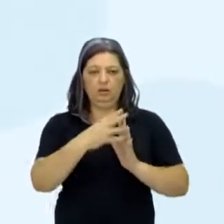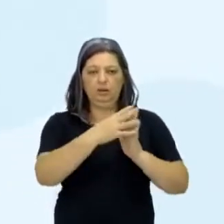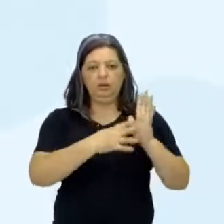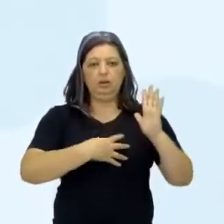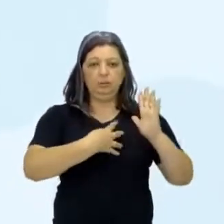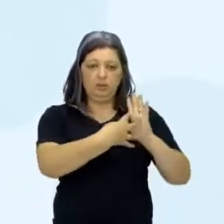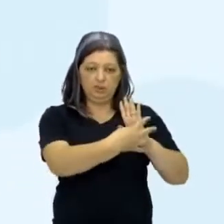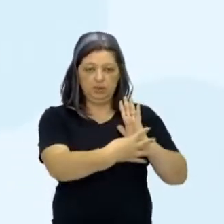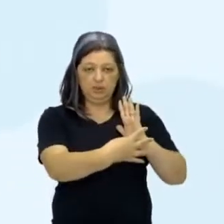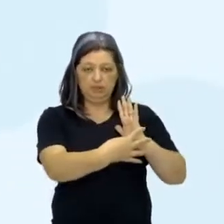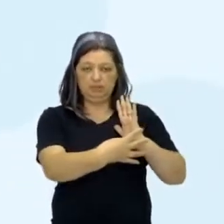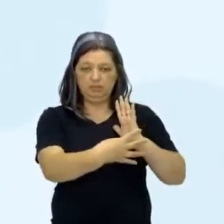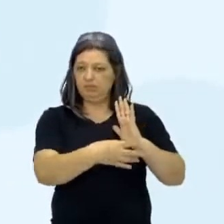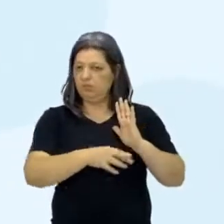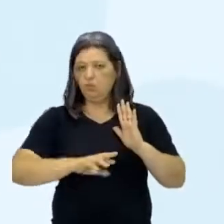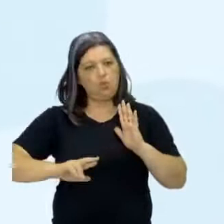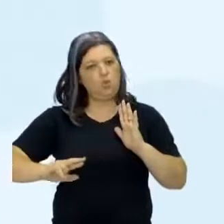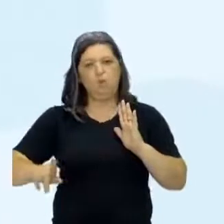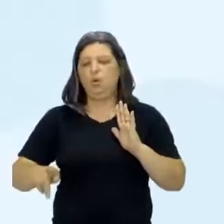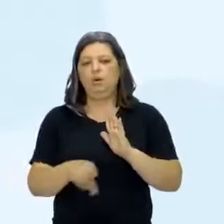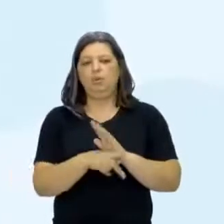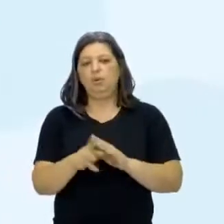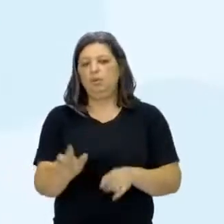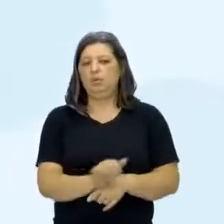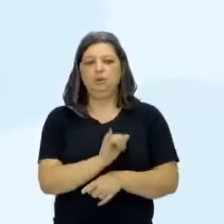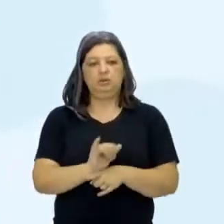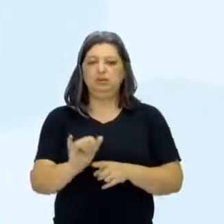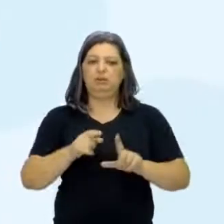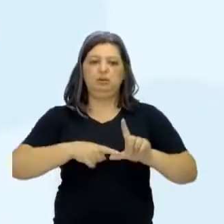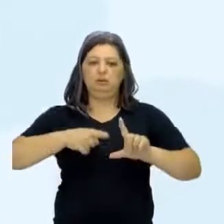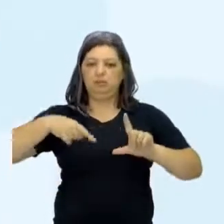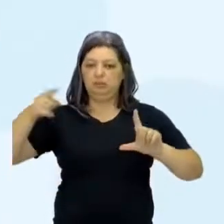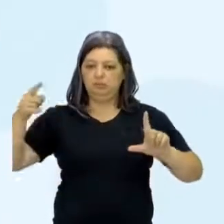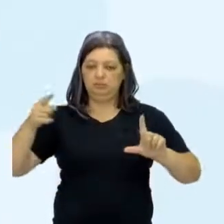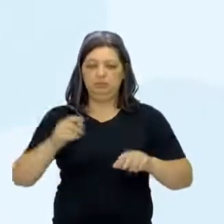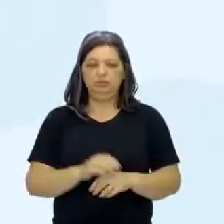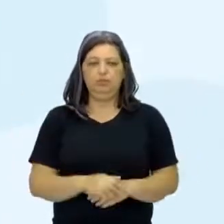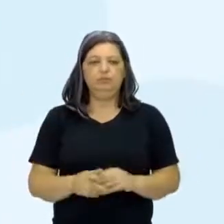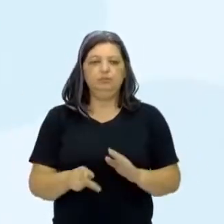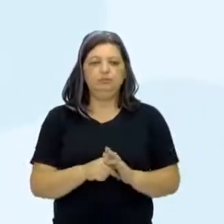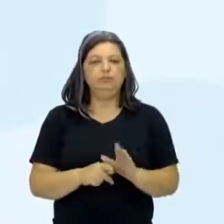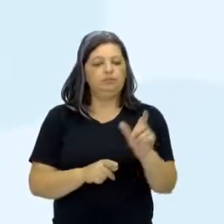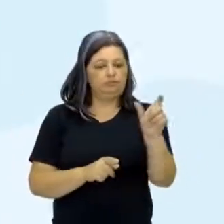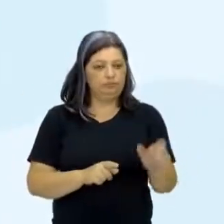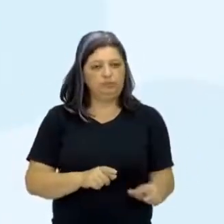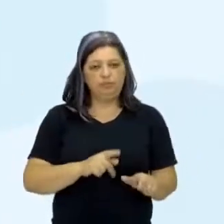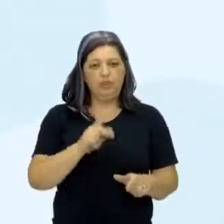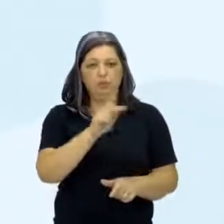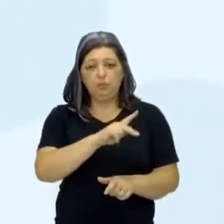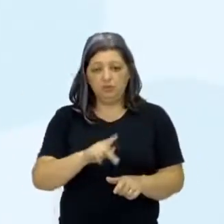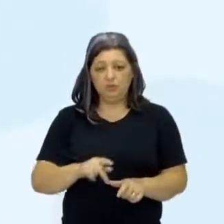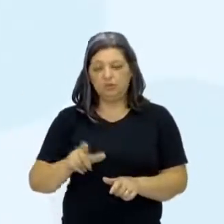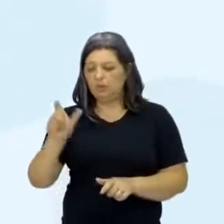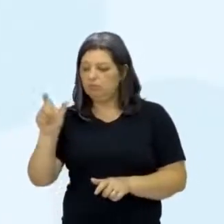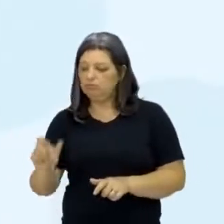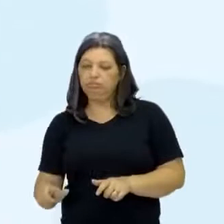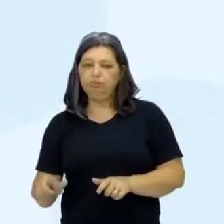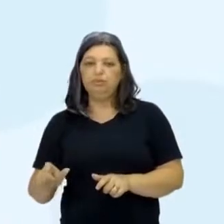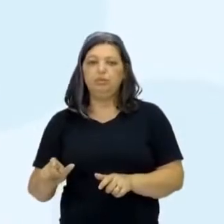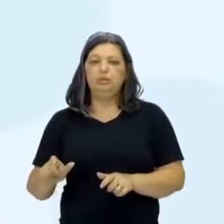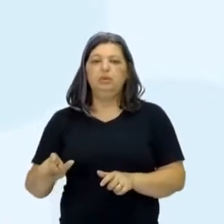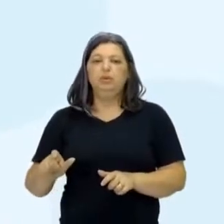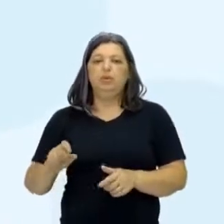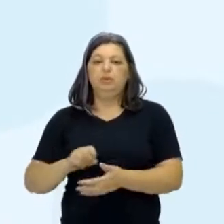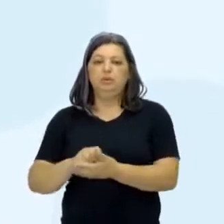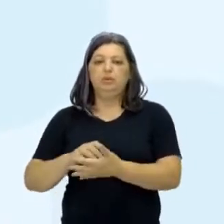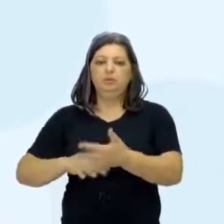tabela, não é um esquema. Professor de um lado, o componente curricular do outro, é uma tabela, ajuda a facilitar a